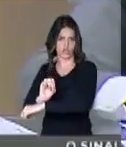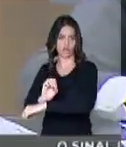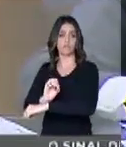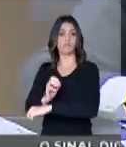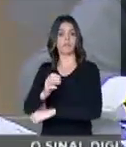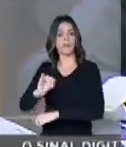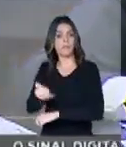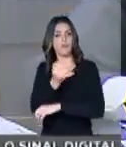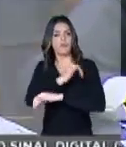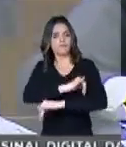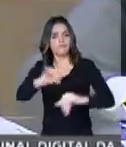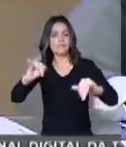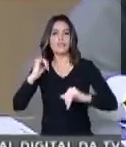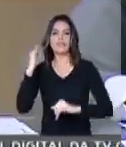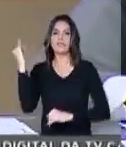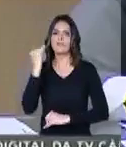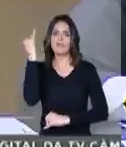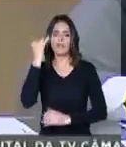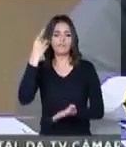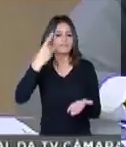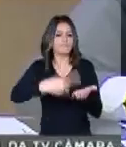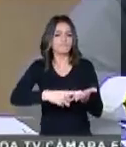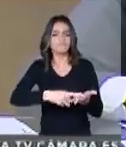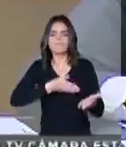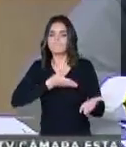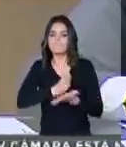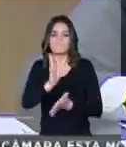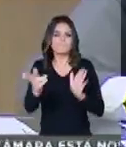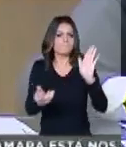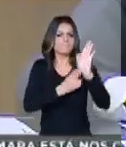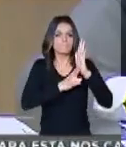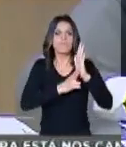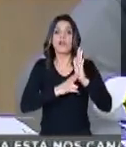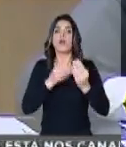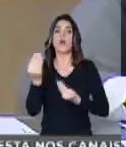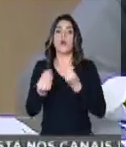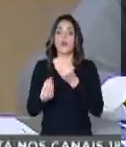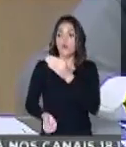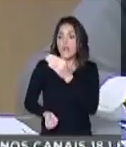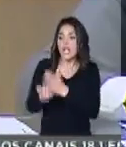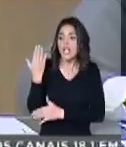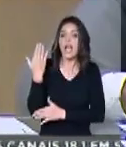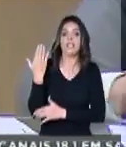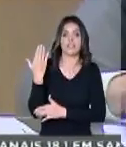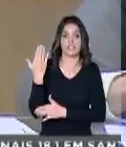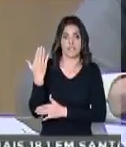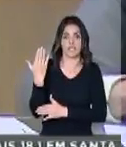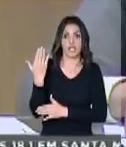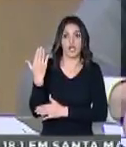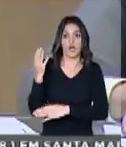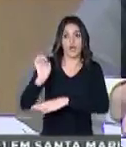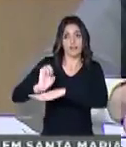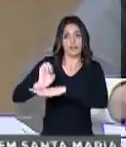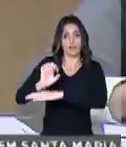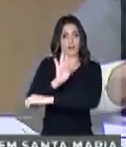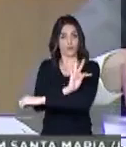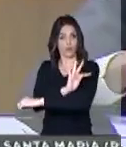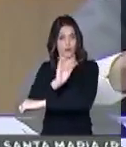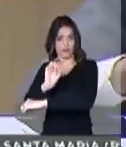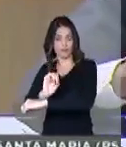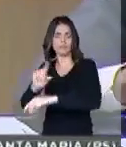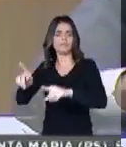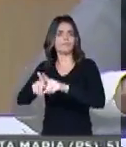registro, né, da importância da convalidação dos atos de criação do Estado de Tocantins, mas